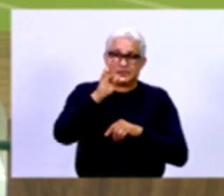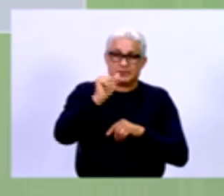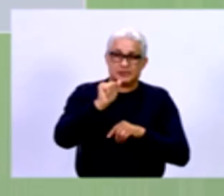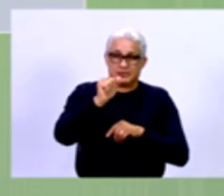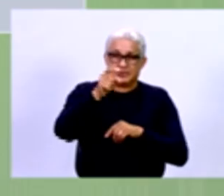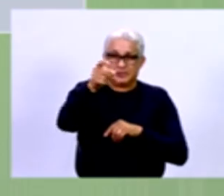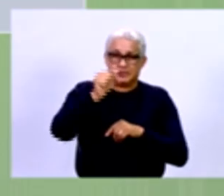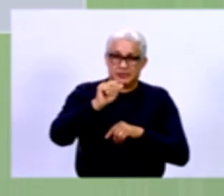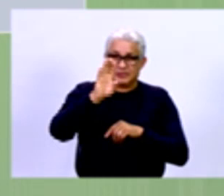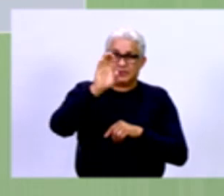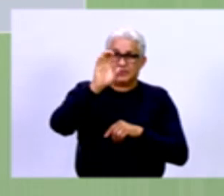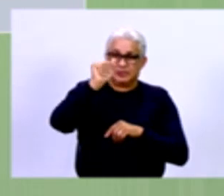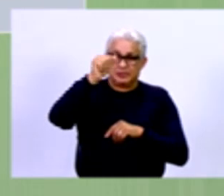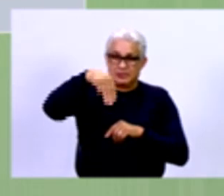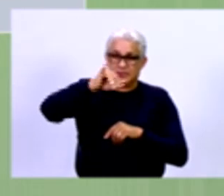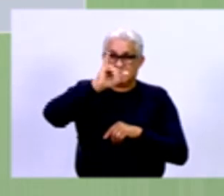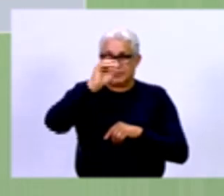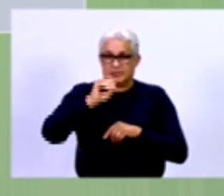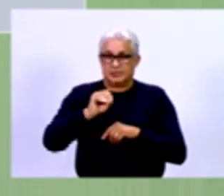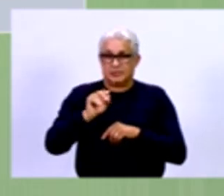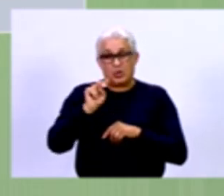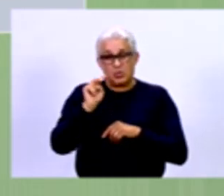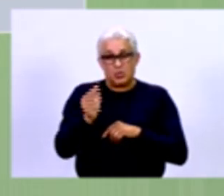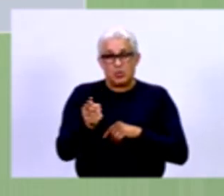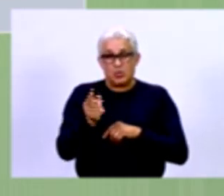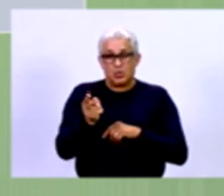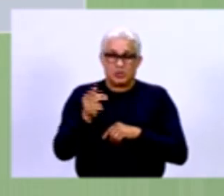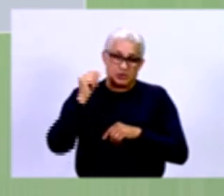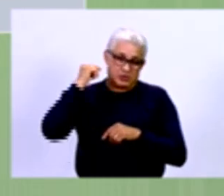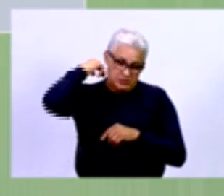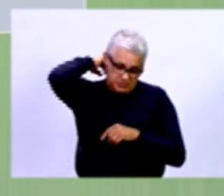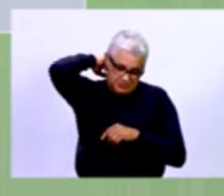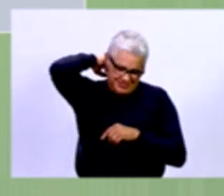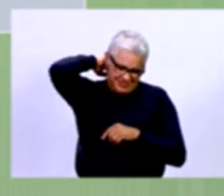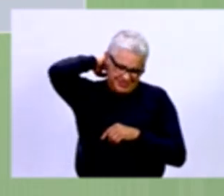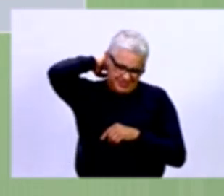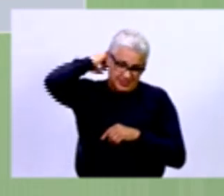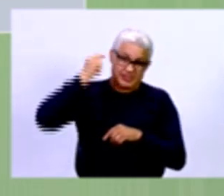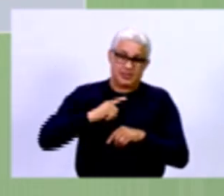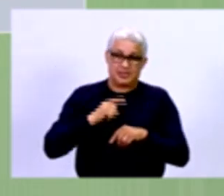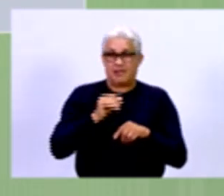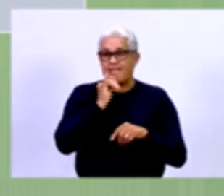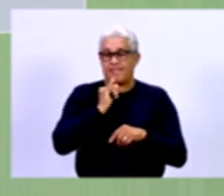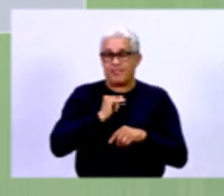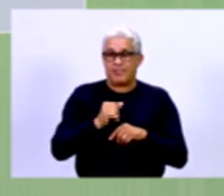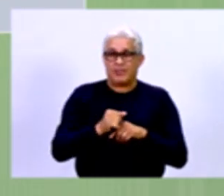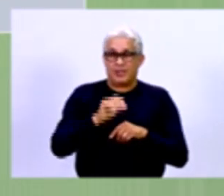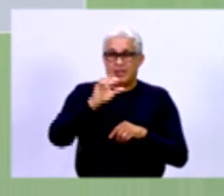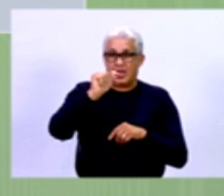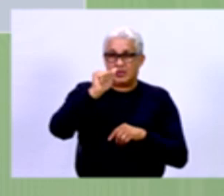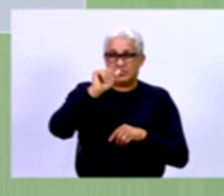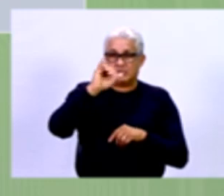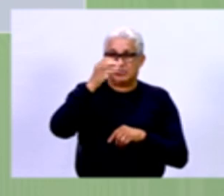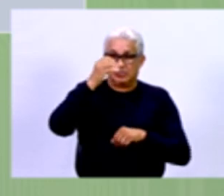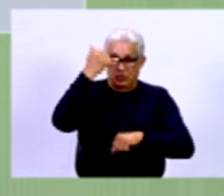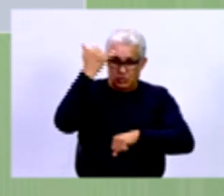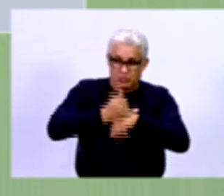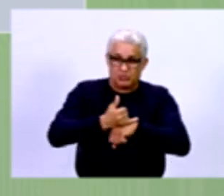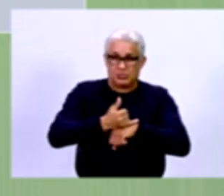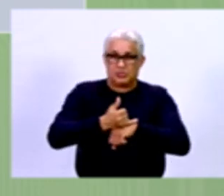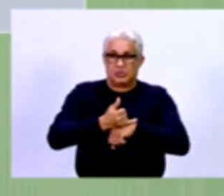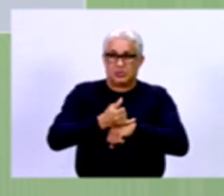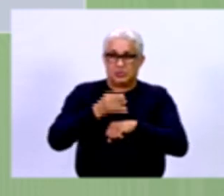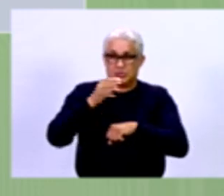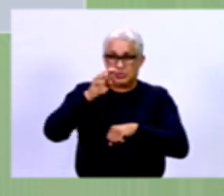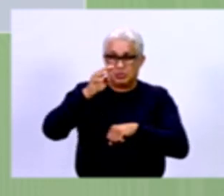câmbio. Quando o câmbio está a R$2 e o preço do aço está a $4, a gente vai ver que o preço do aço